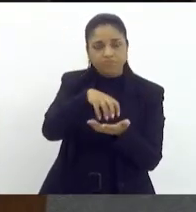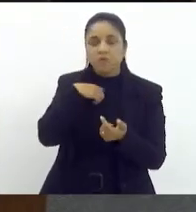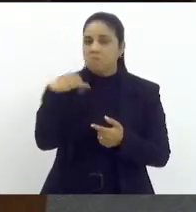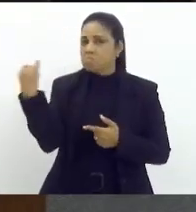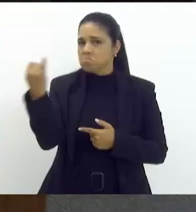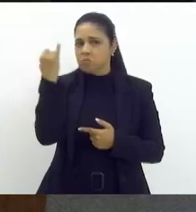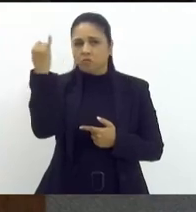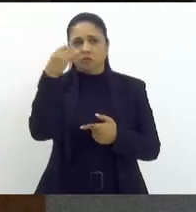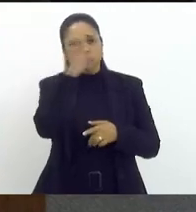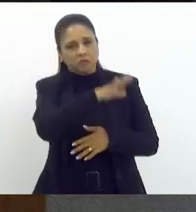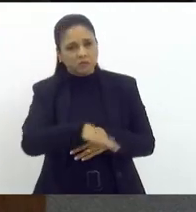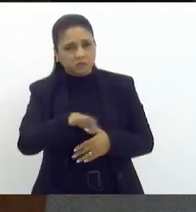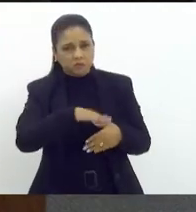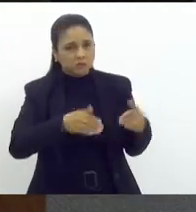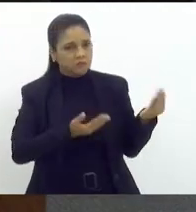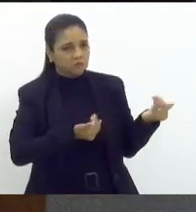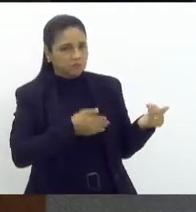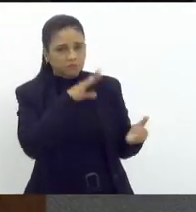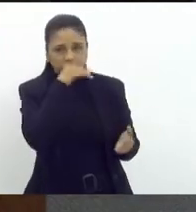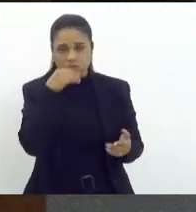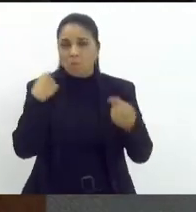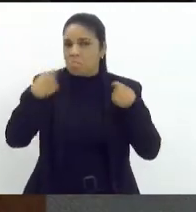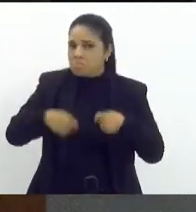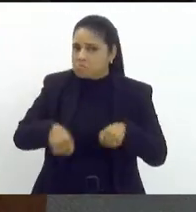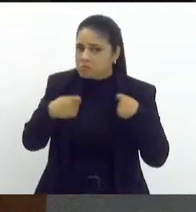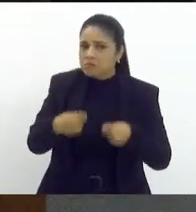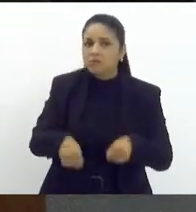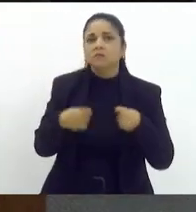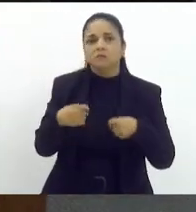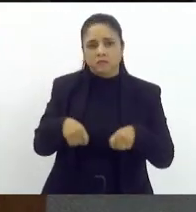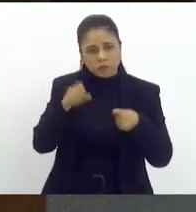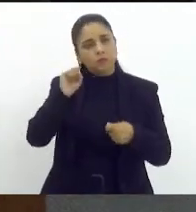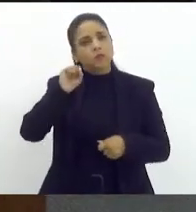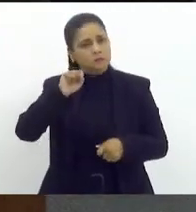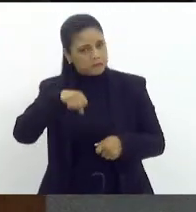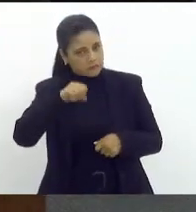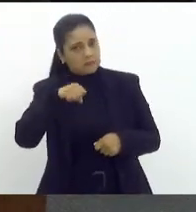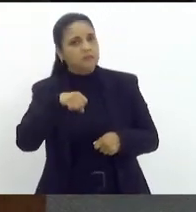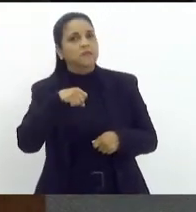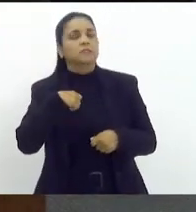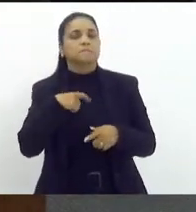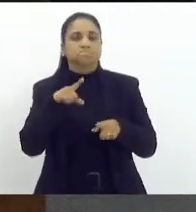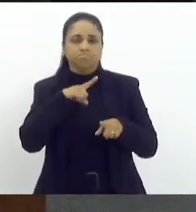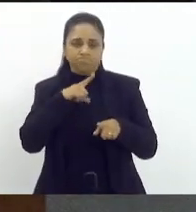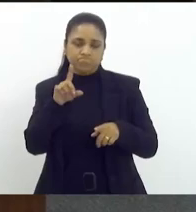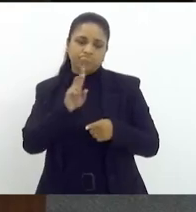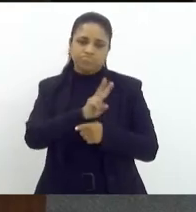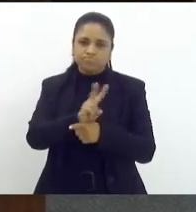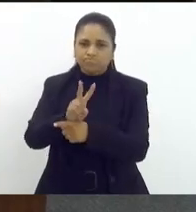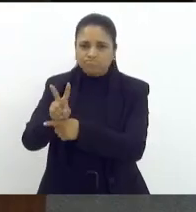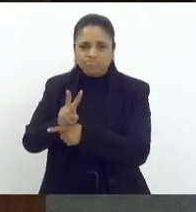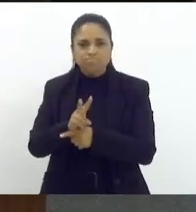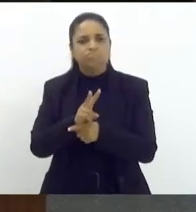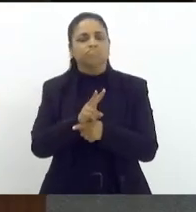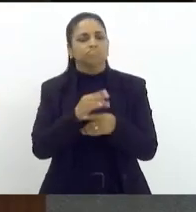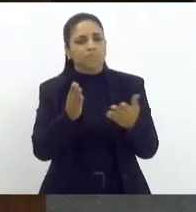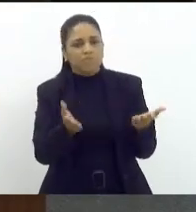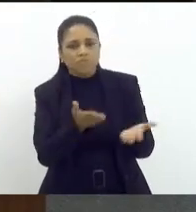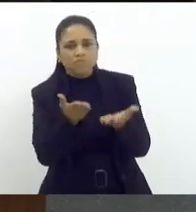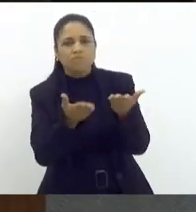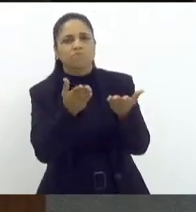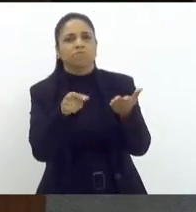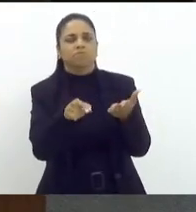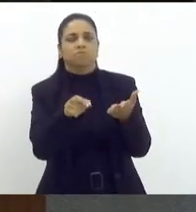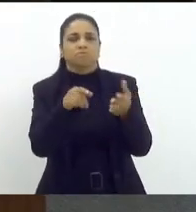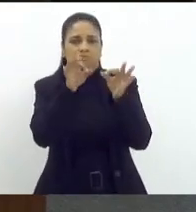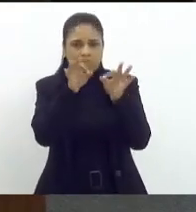nossas crianças os nossos adolescentes precisam sim ter ali o respaldo necessário atendimento adequado